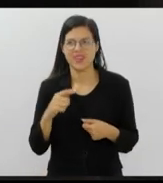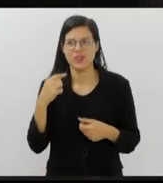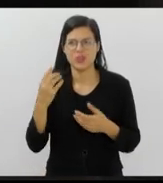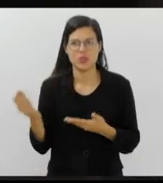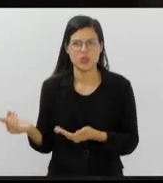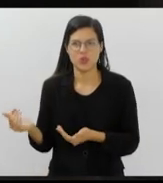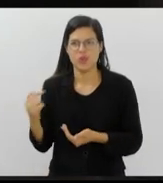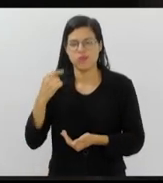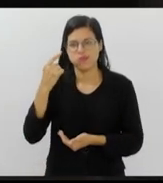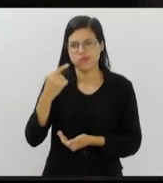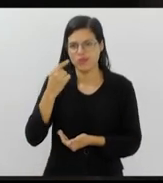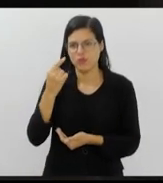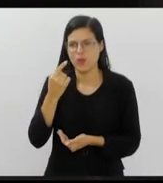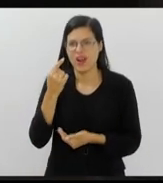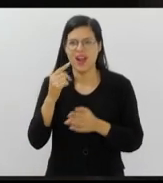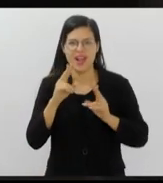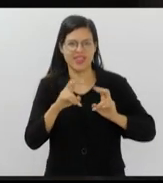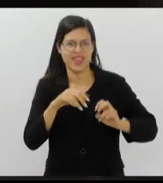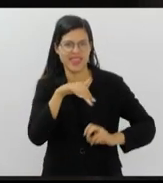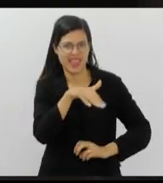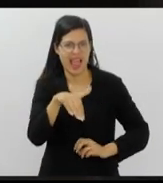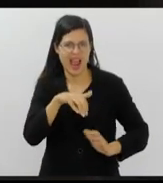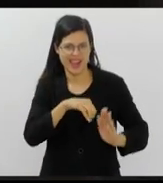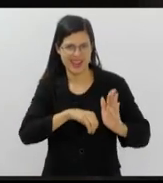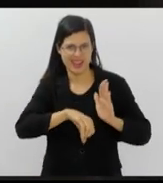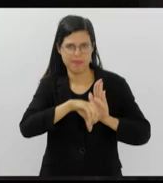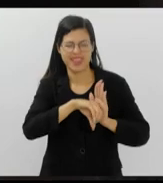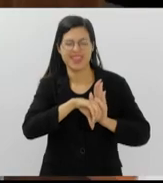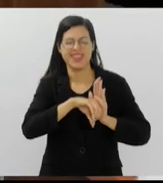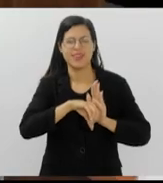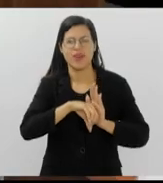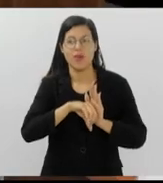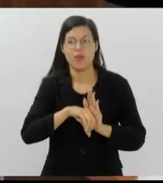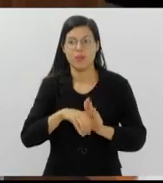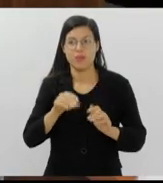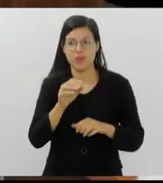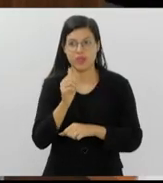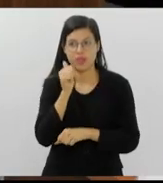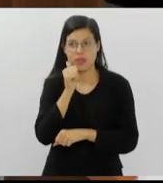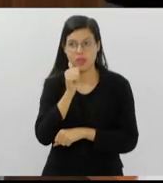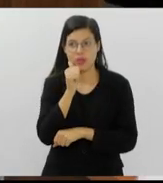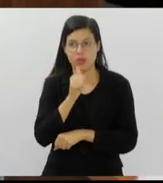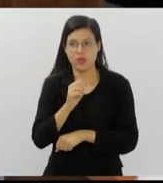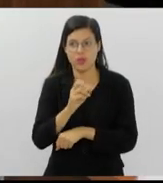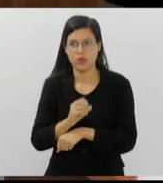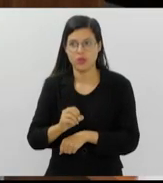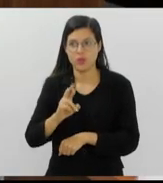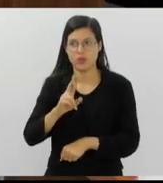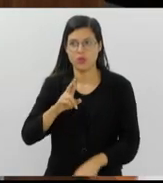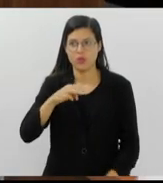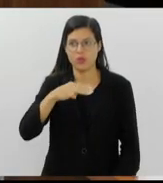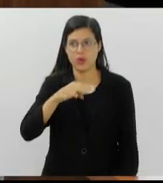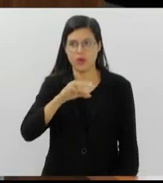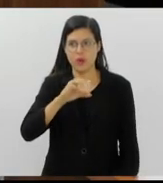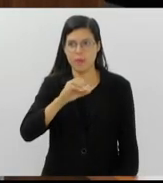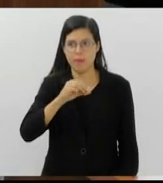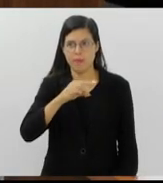advogada criminalista, dentre outros, e doutora Mônica Góes,